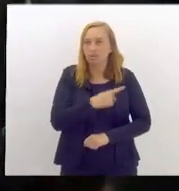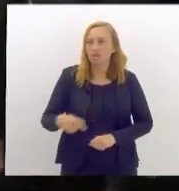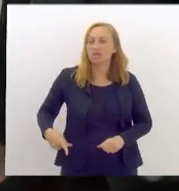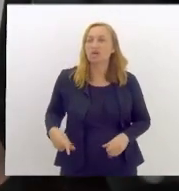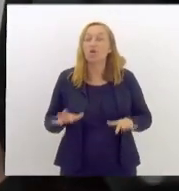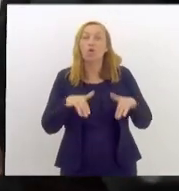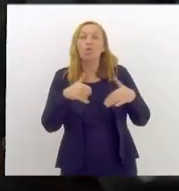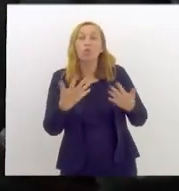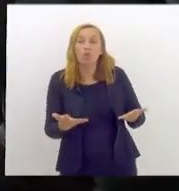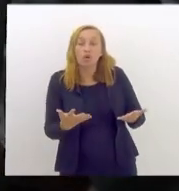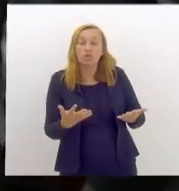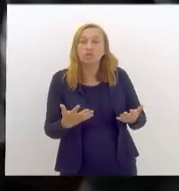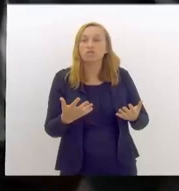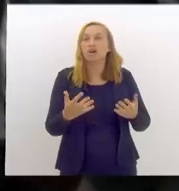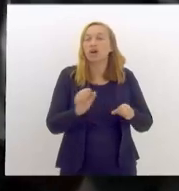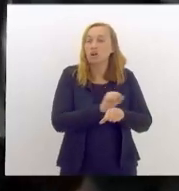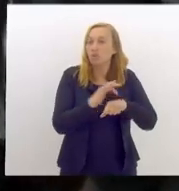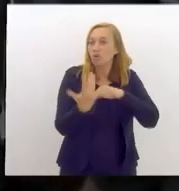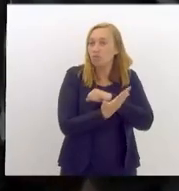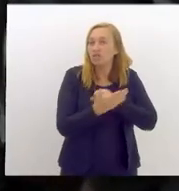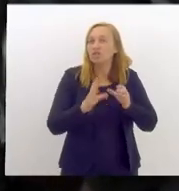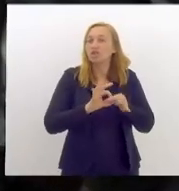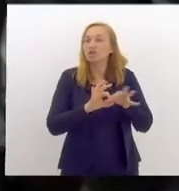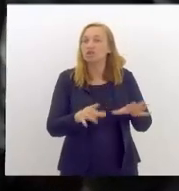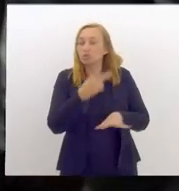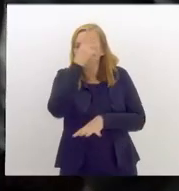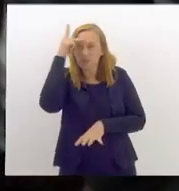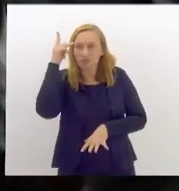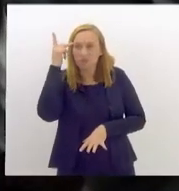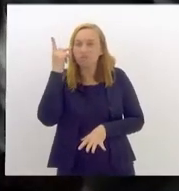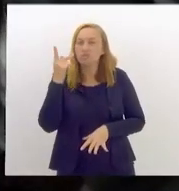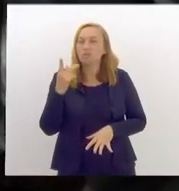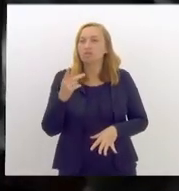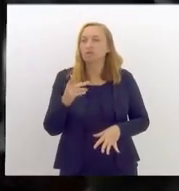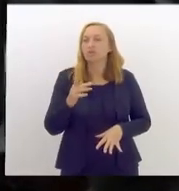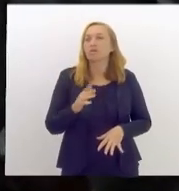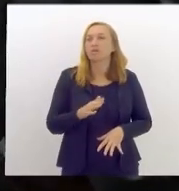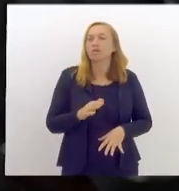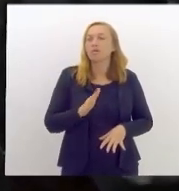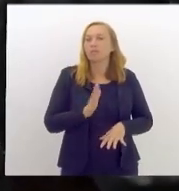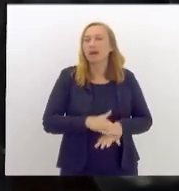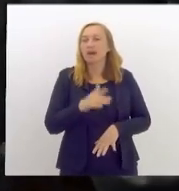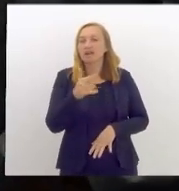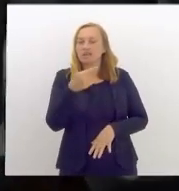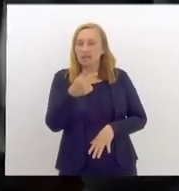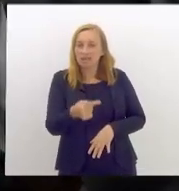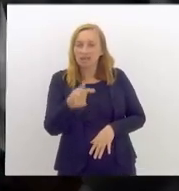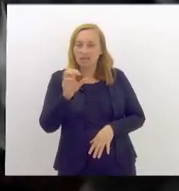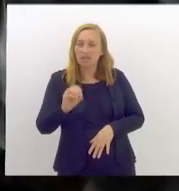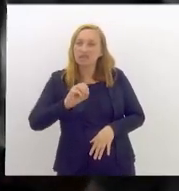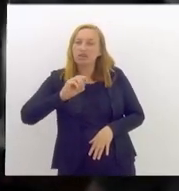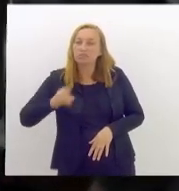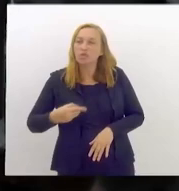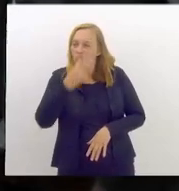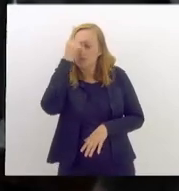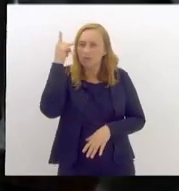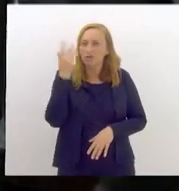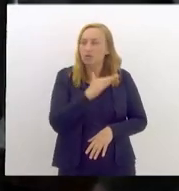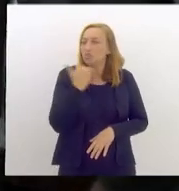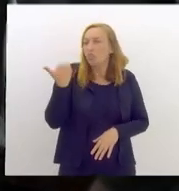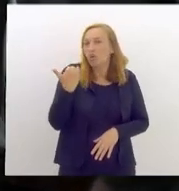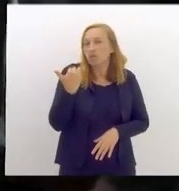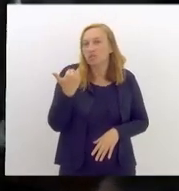o quanto que a covid deixou pessoas mais de 70 mil pessoas do Estado do Rio de Janeiro que